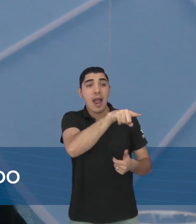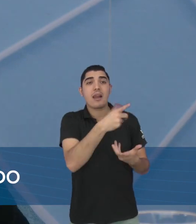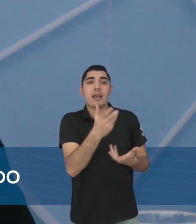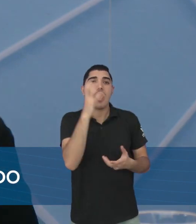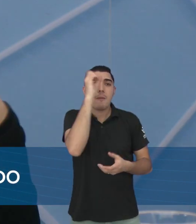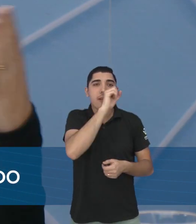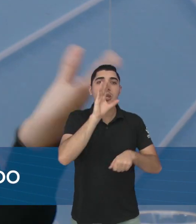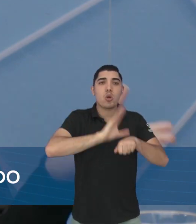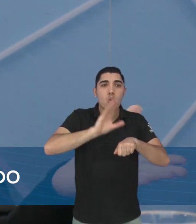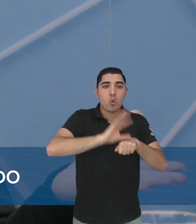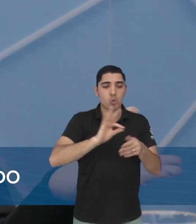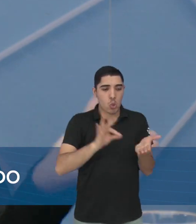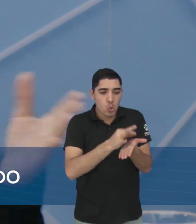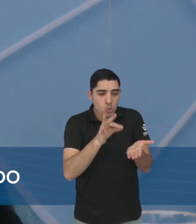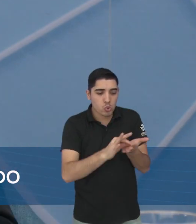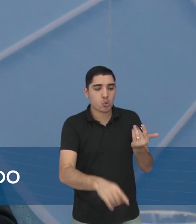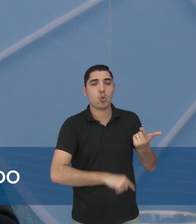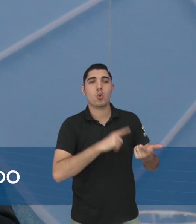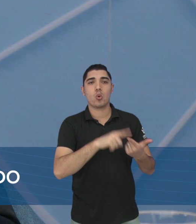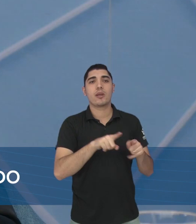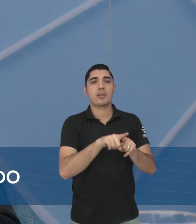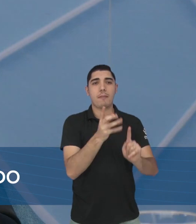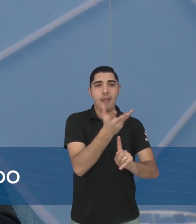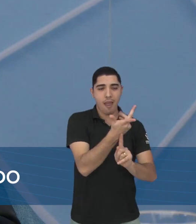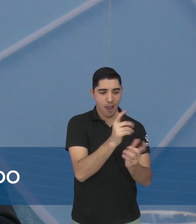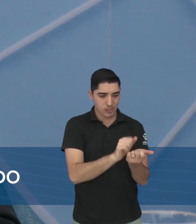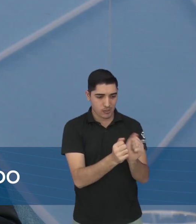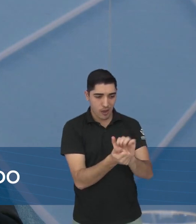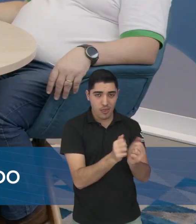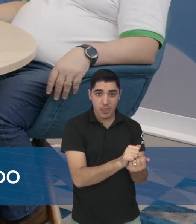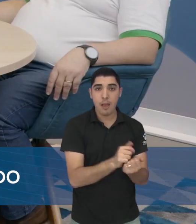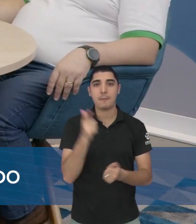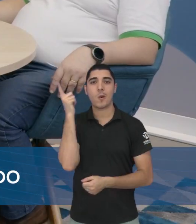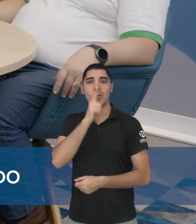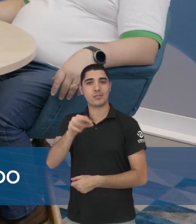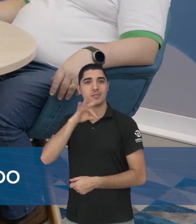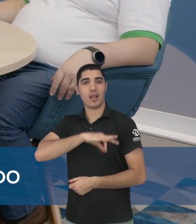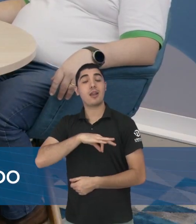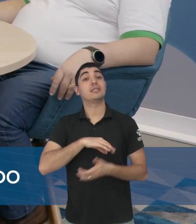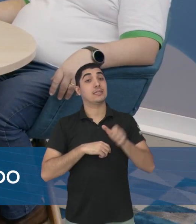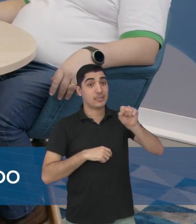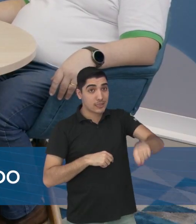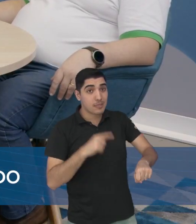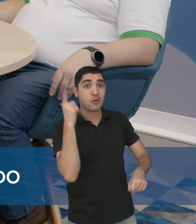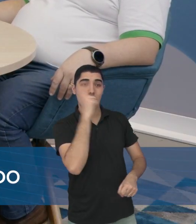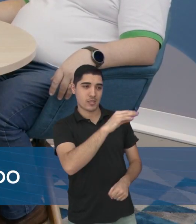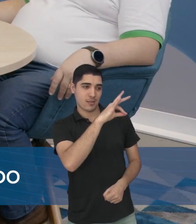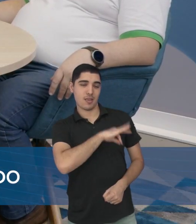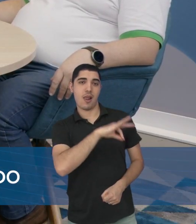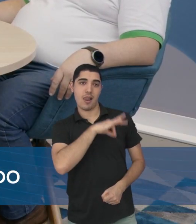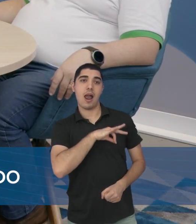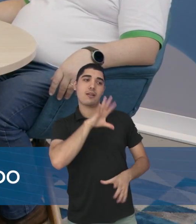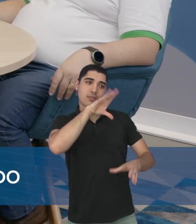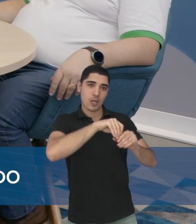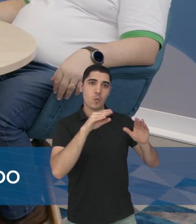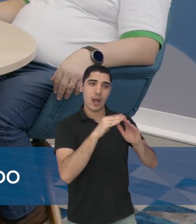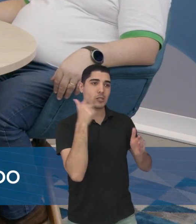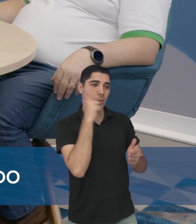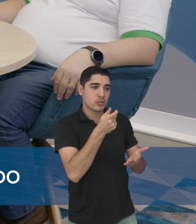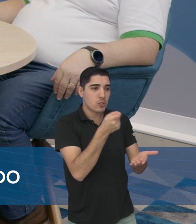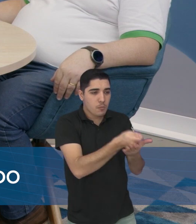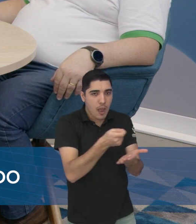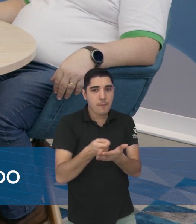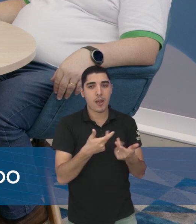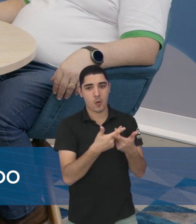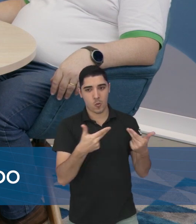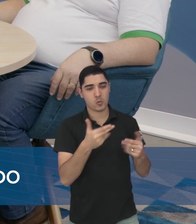aprendendo um curso de corte e costura, um artesanato. Para fazer uma renda extra. Para tentar uma né, renda extra, para trabalhar dentro de casa e poder